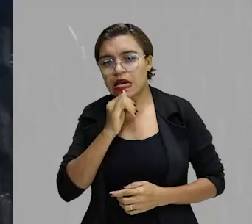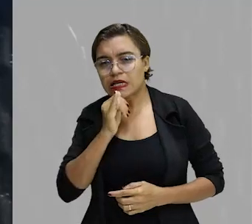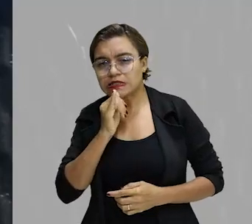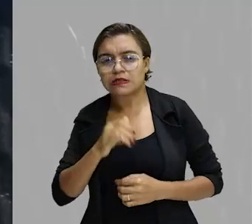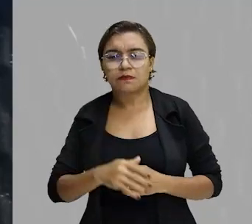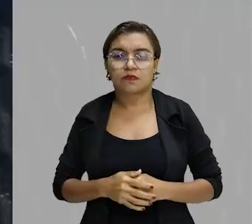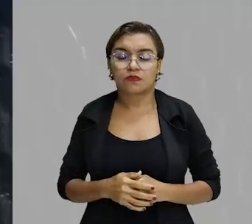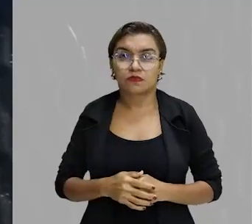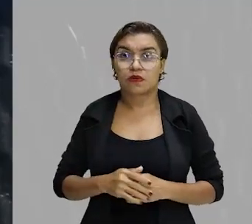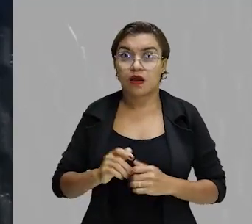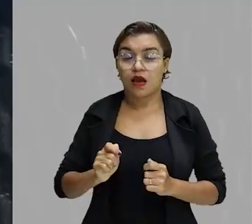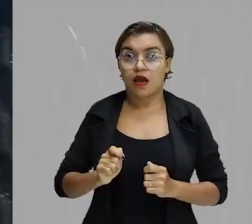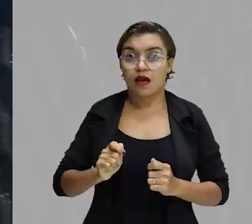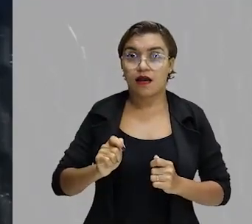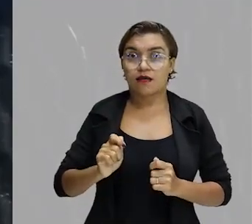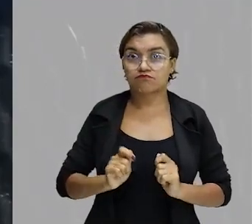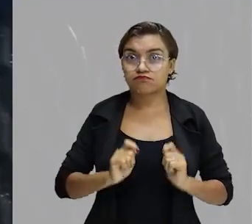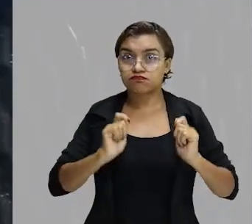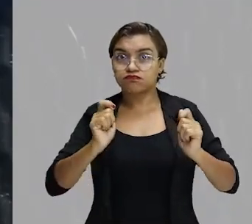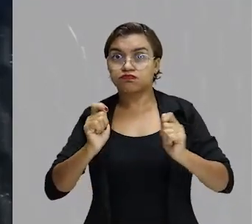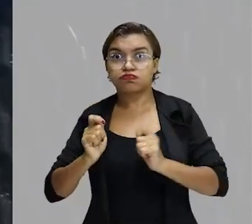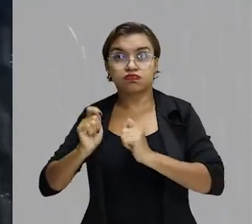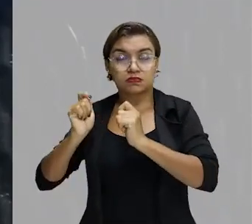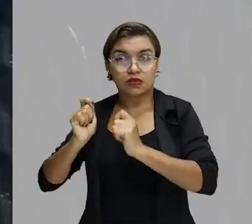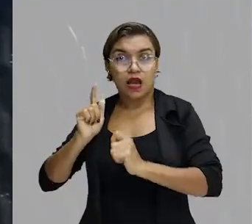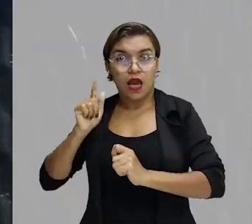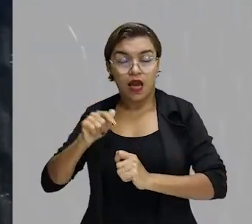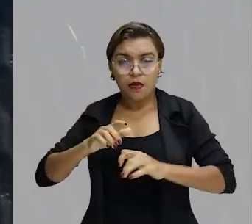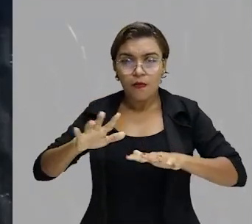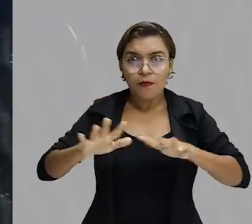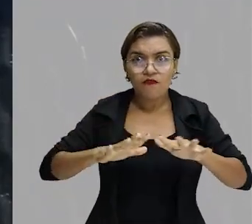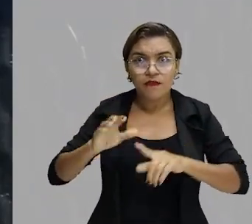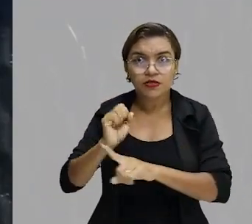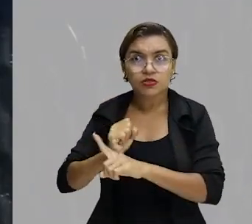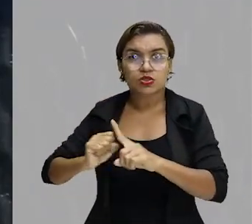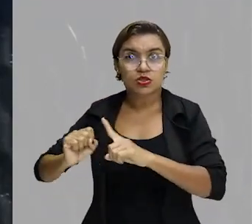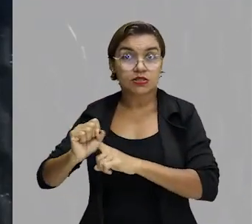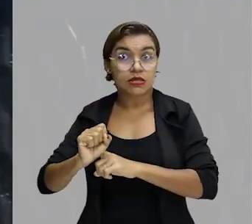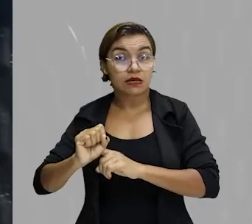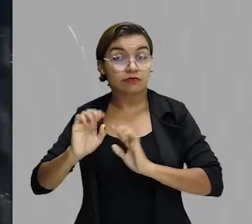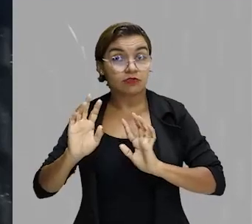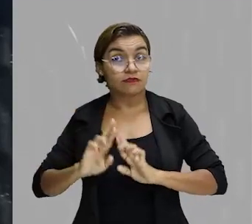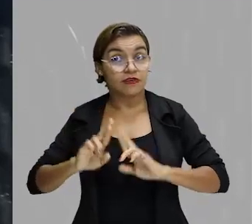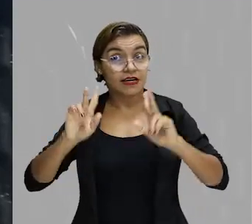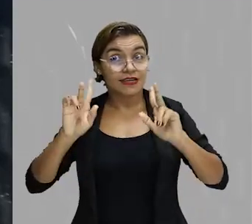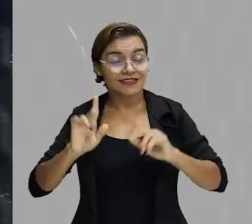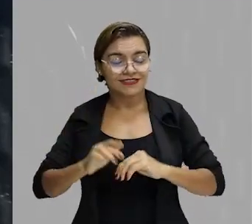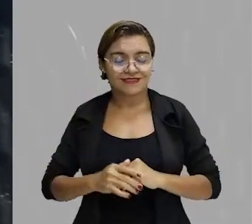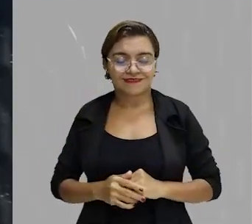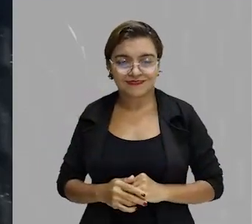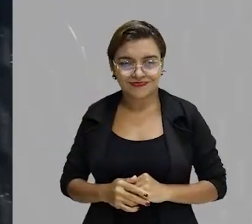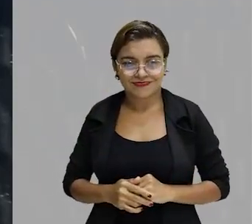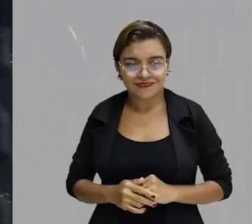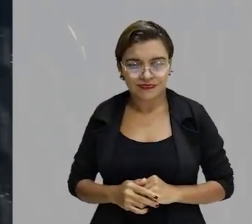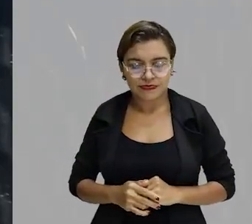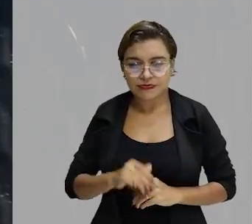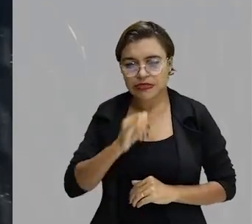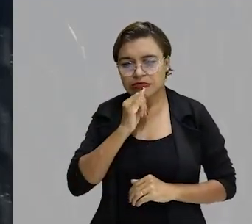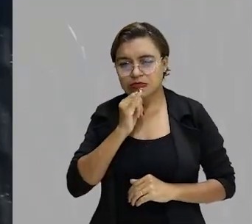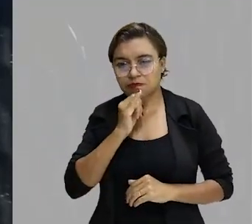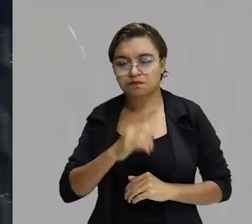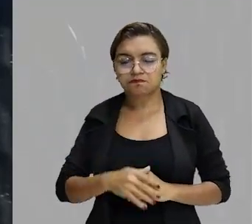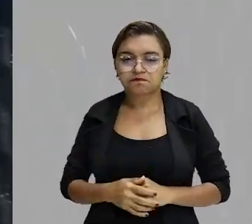a manifestação em si seja um movimento social. Já vamos fazer logo essa diferença. Vamos lá então, acompanha